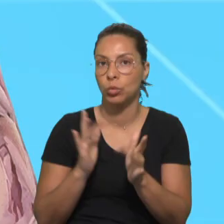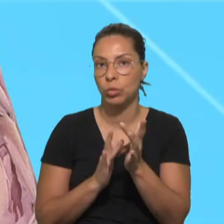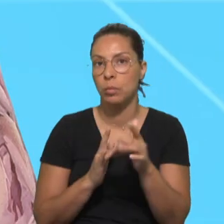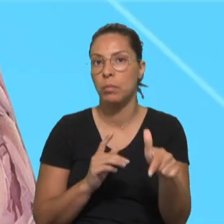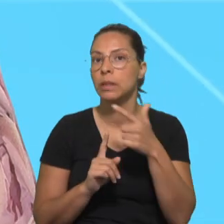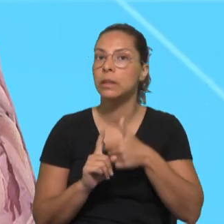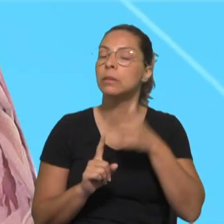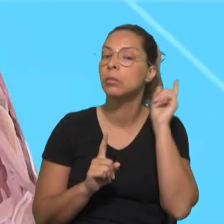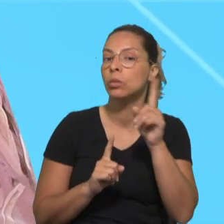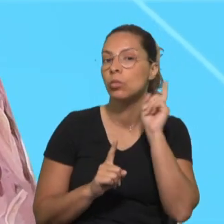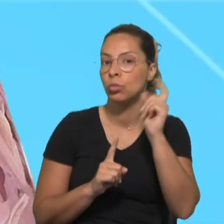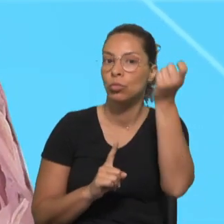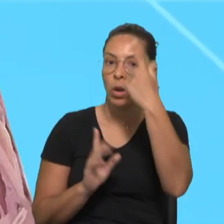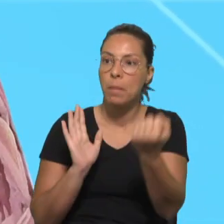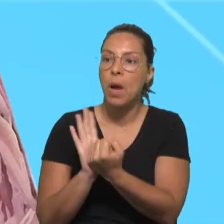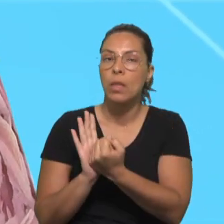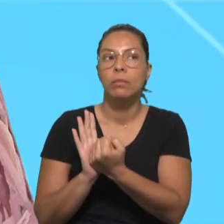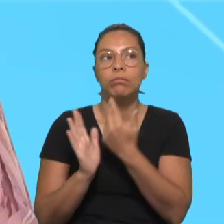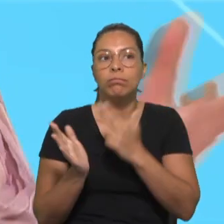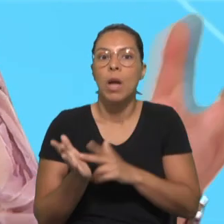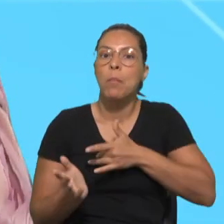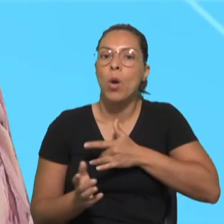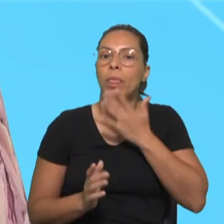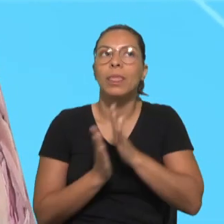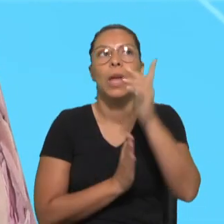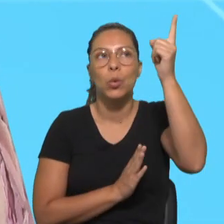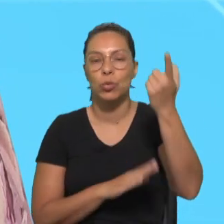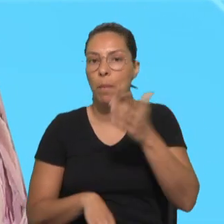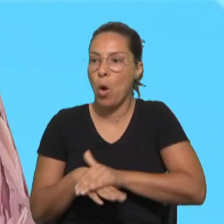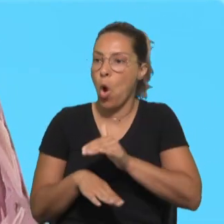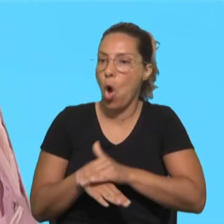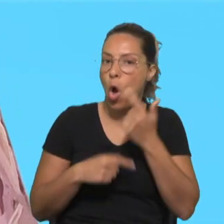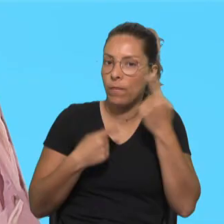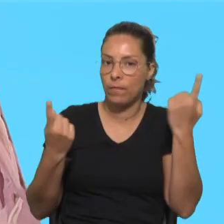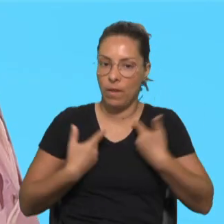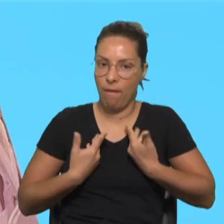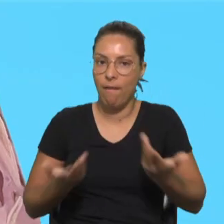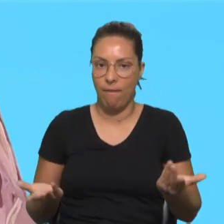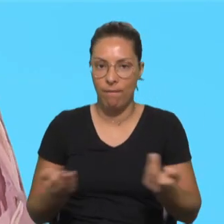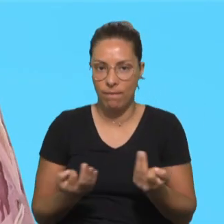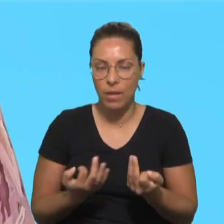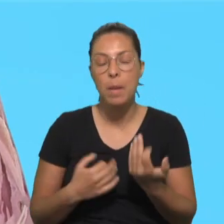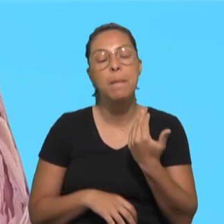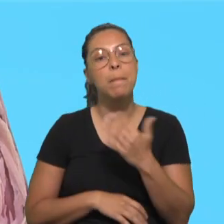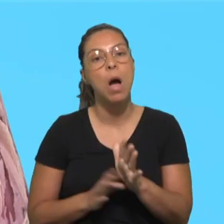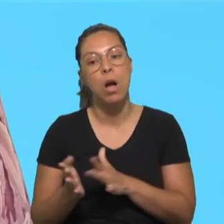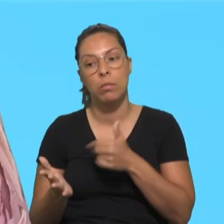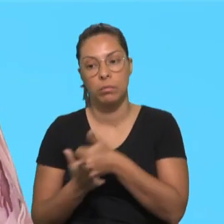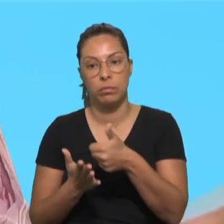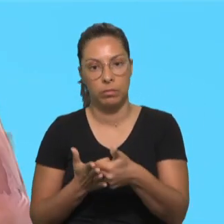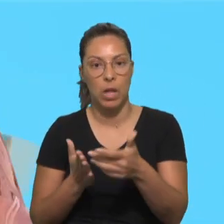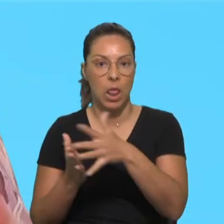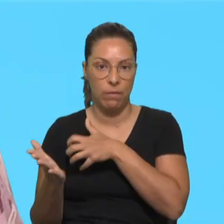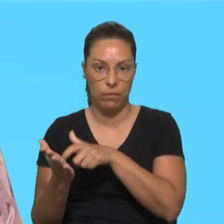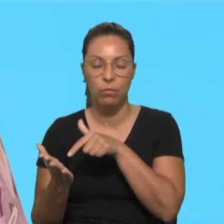mundo e na história, ser este sinal vivo do amor de Deus, não é? Este testemunho, como ele referia há pouco. Mas este Evangelho que escutamos, e assim numa